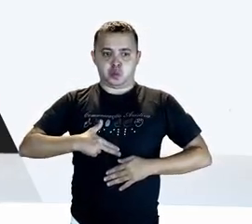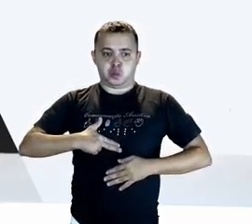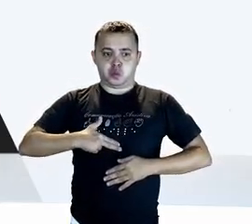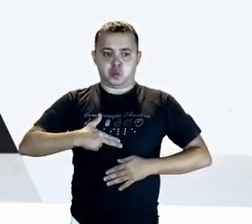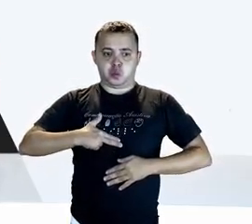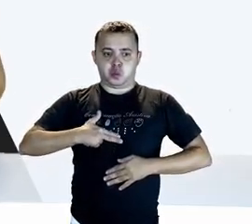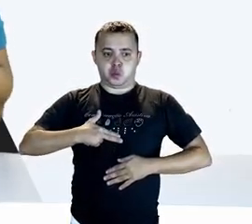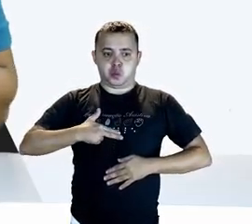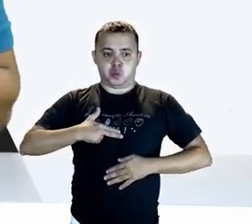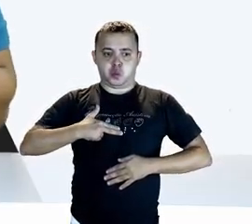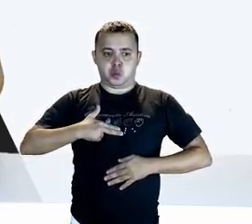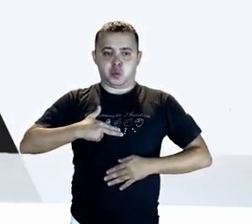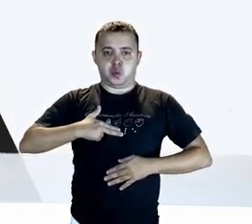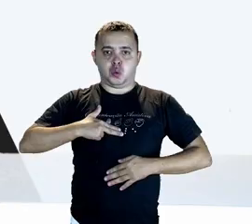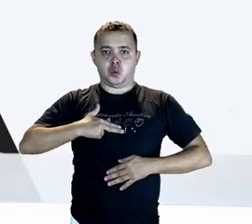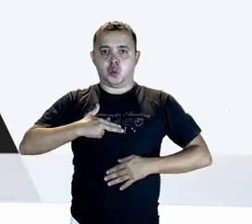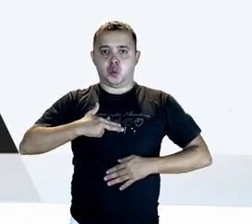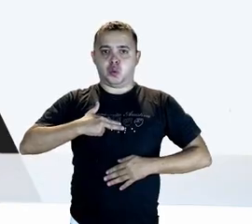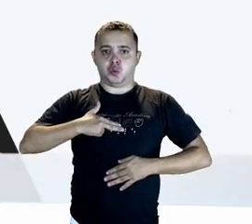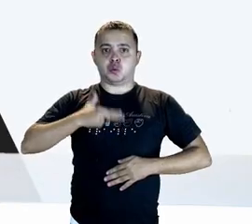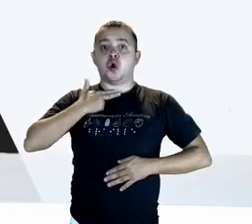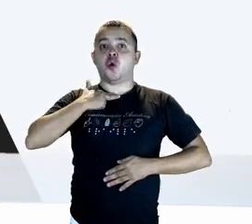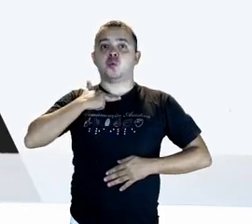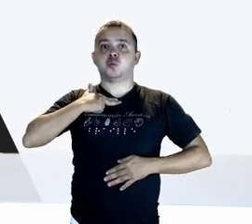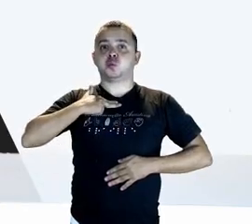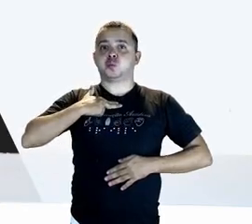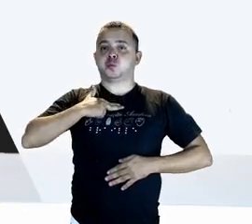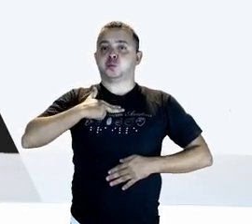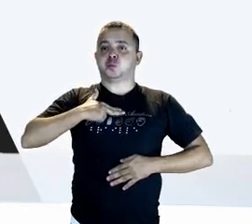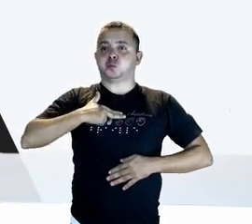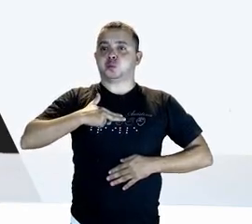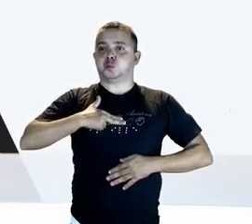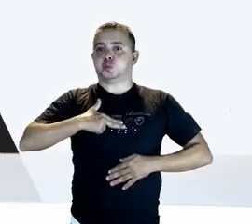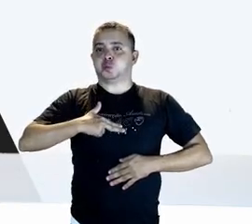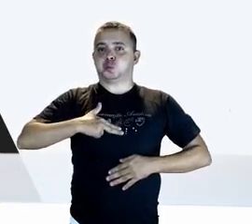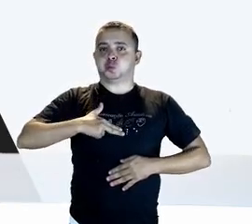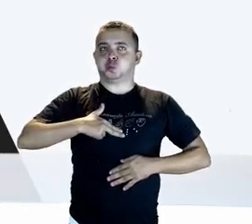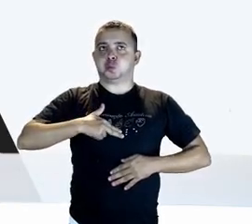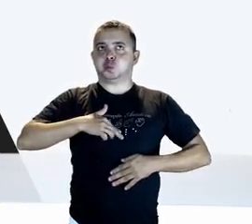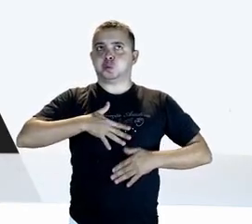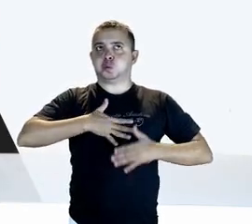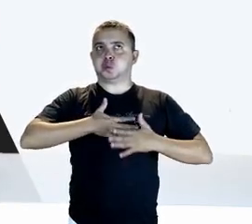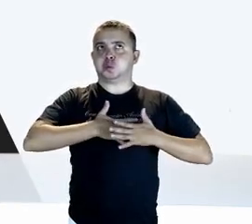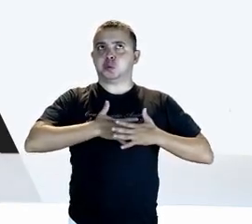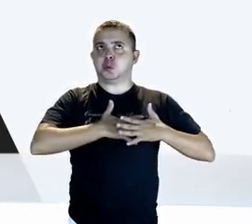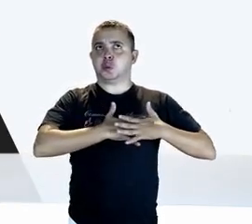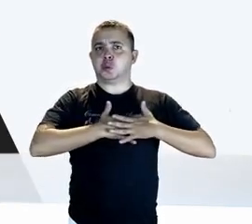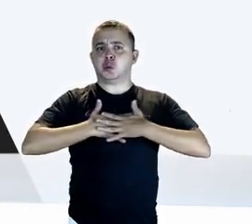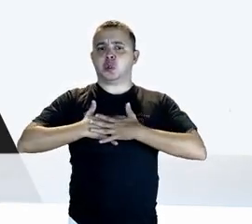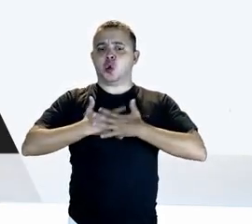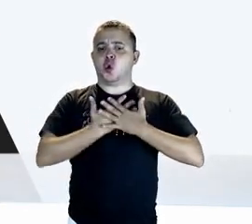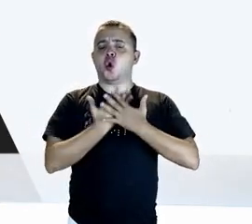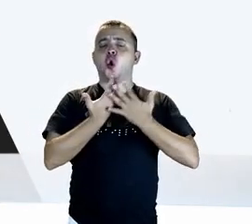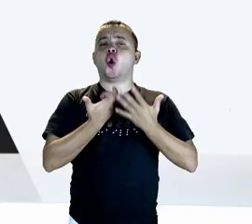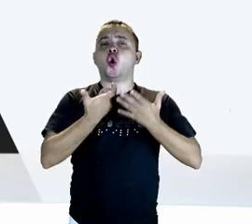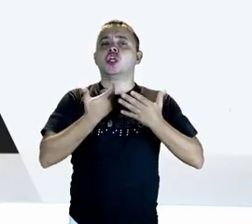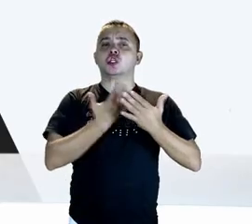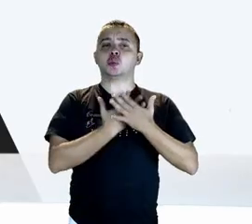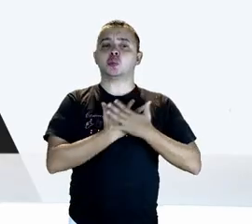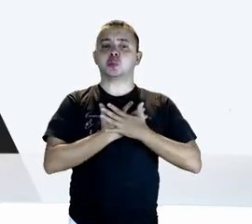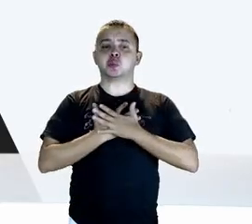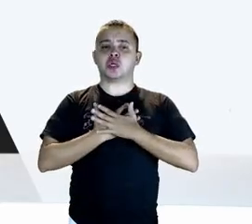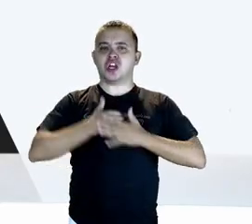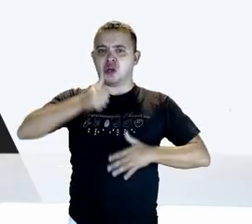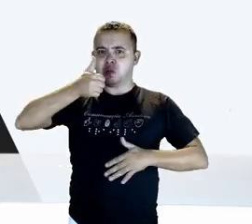direção à lateral do pescoço para ao lado ao qual você estiver posicionado. Não utilize